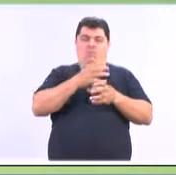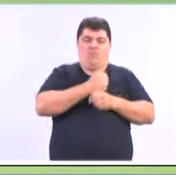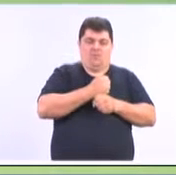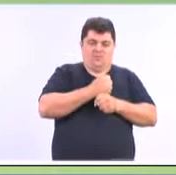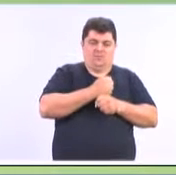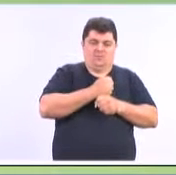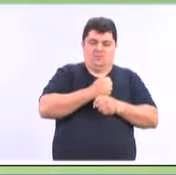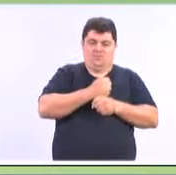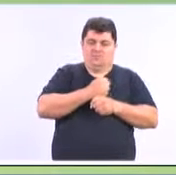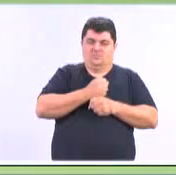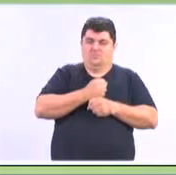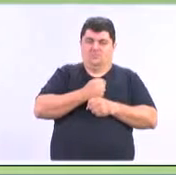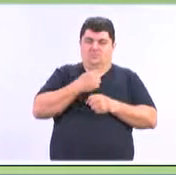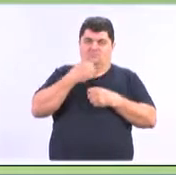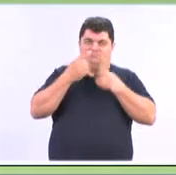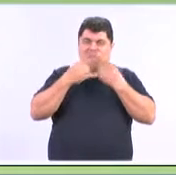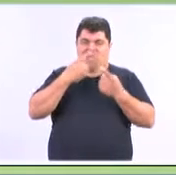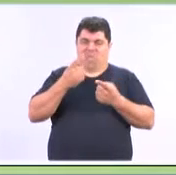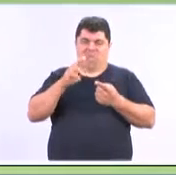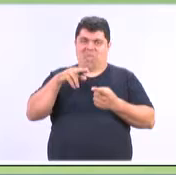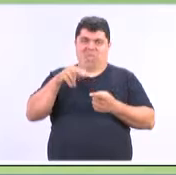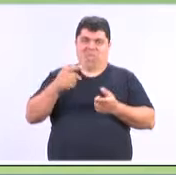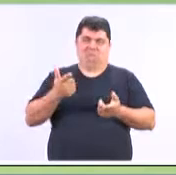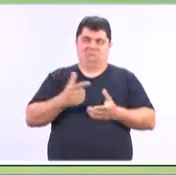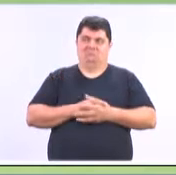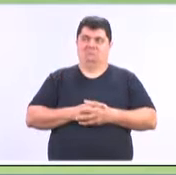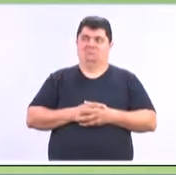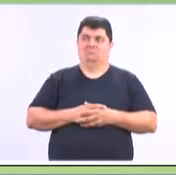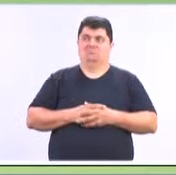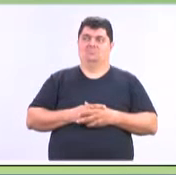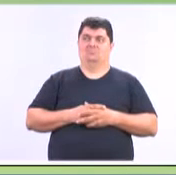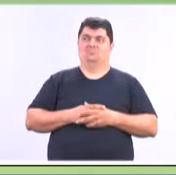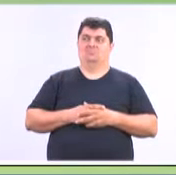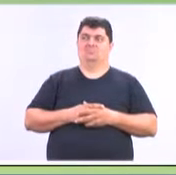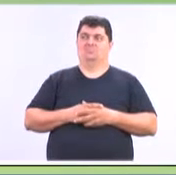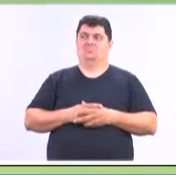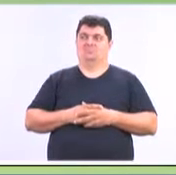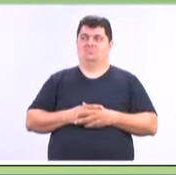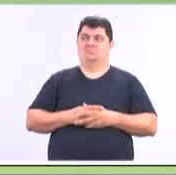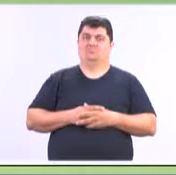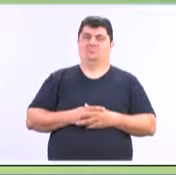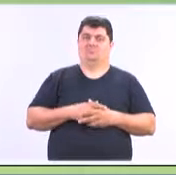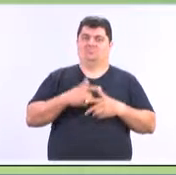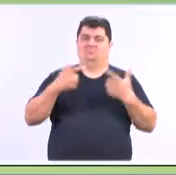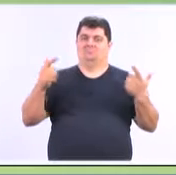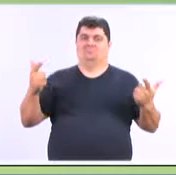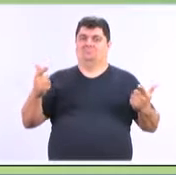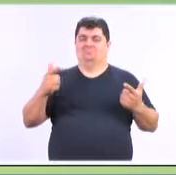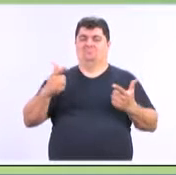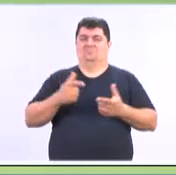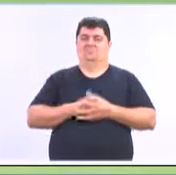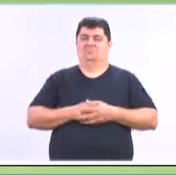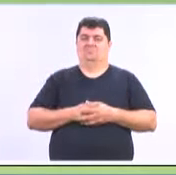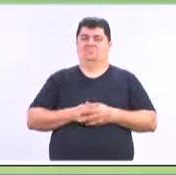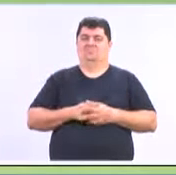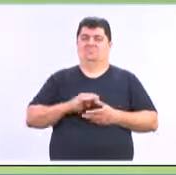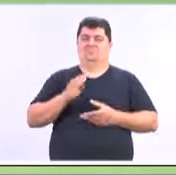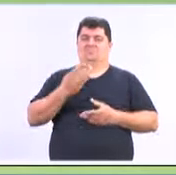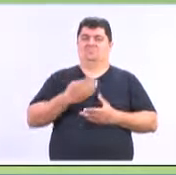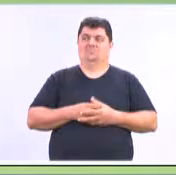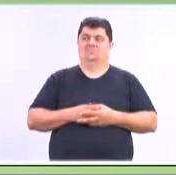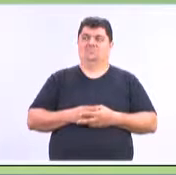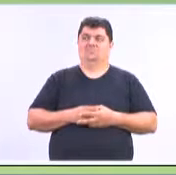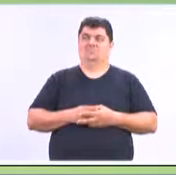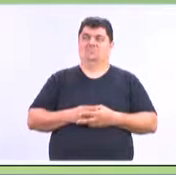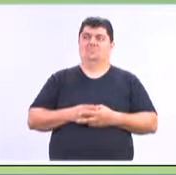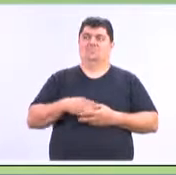das vendas, não chega a lugar nenhum, né? Chega a lugar nenhum. Chega a um valor que não é nem receita bruta, nem receita líquida. Então a resposta